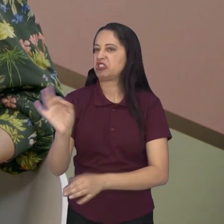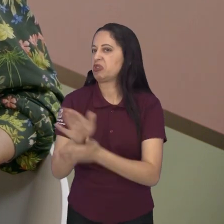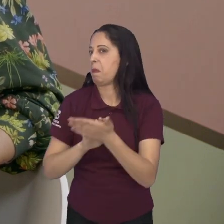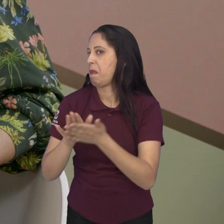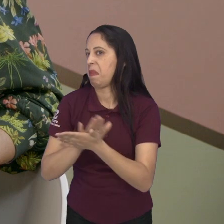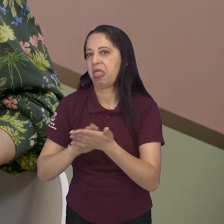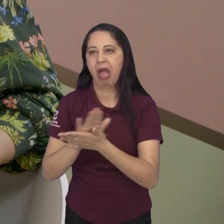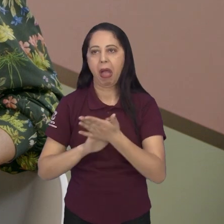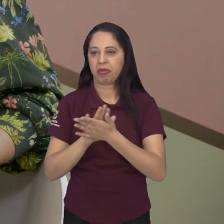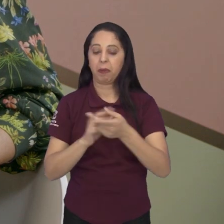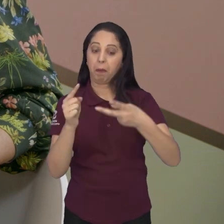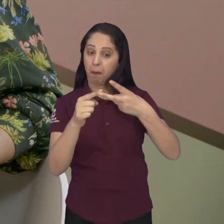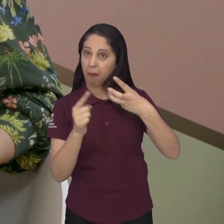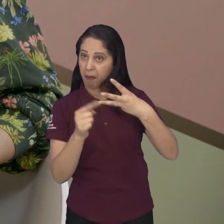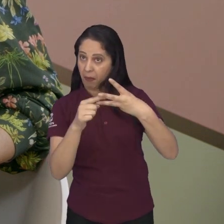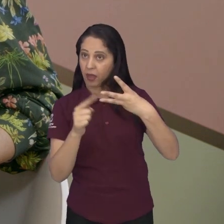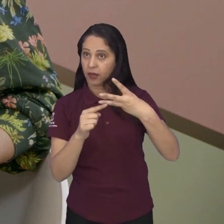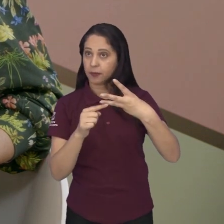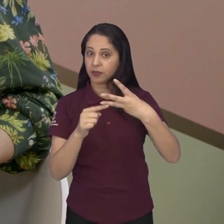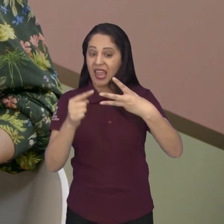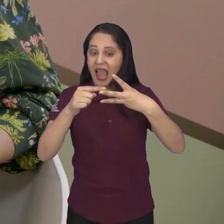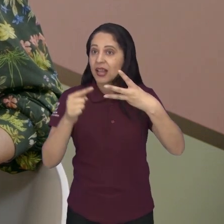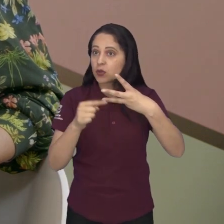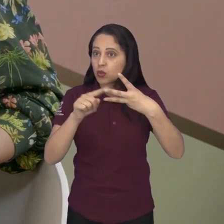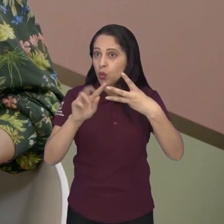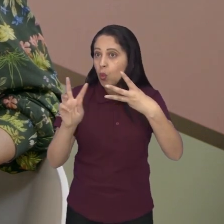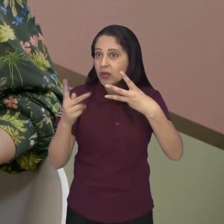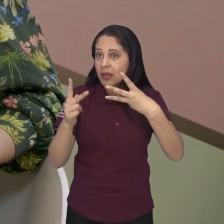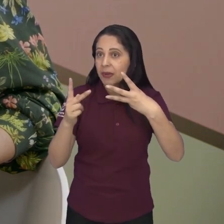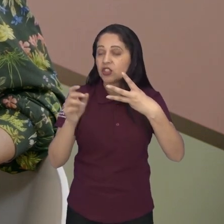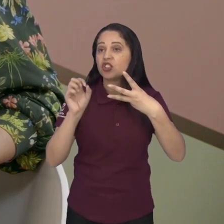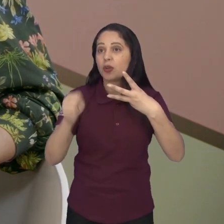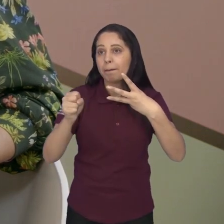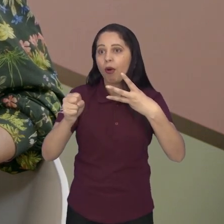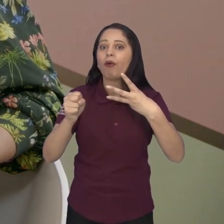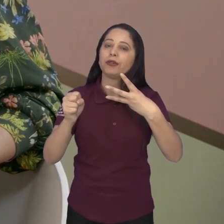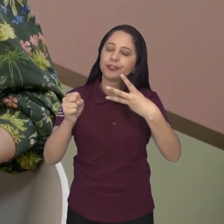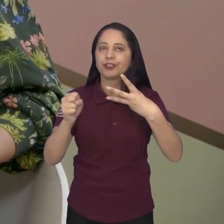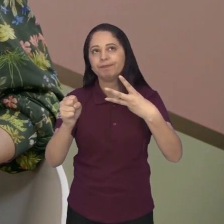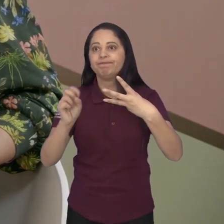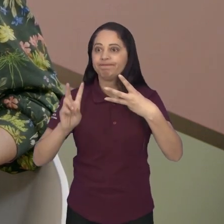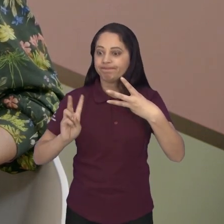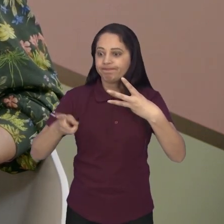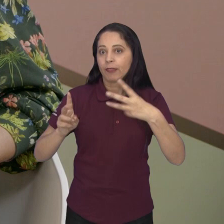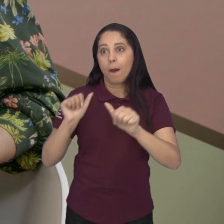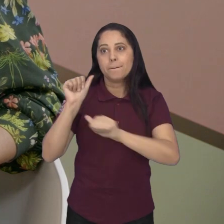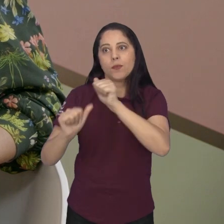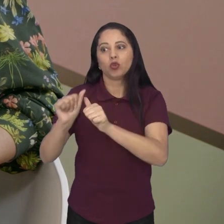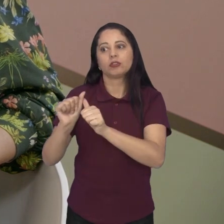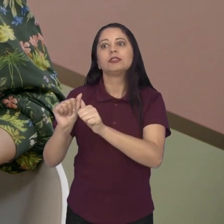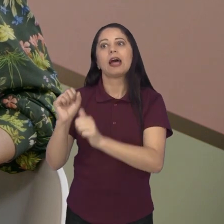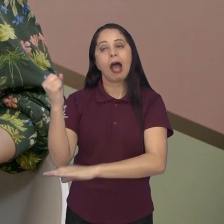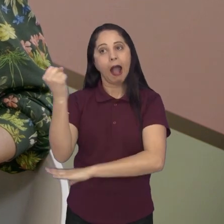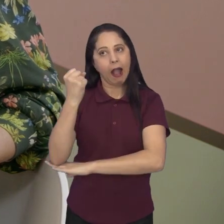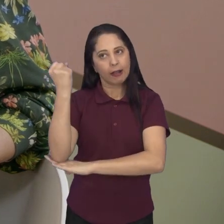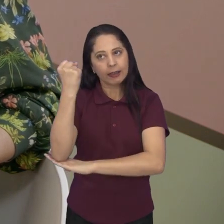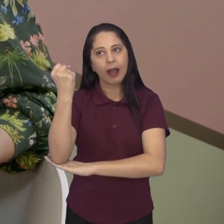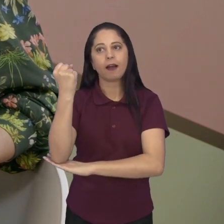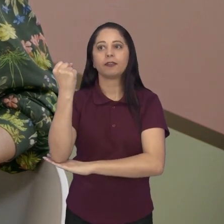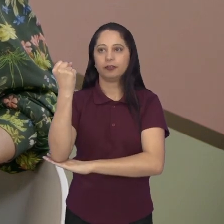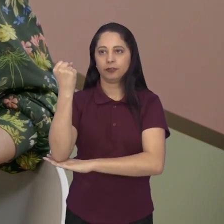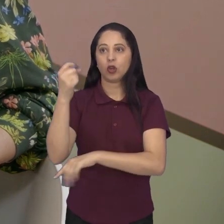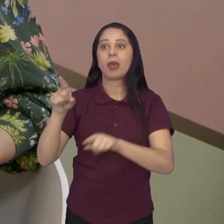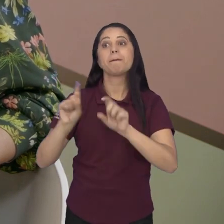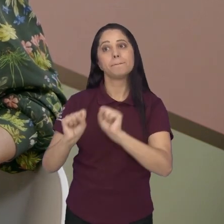seja, não vai ter sinais e sintomas dos pacientes. E são duas hepatites que se cronificam, são as principais que podem gerar